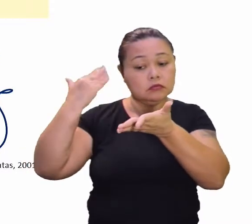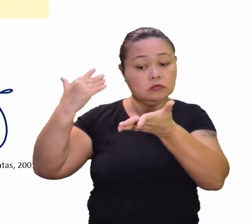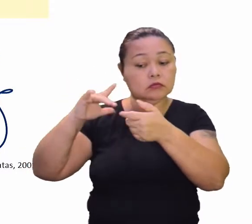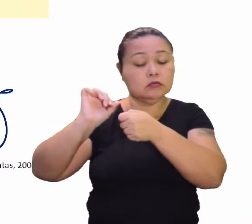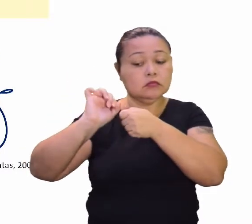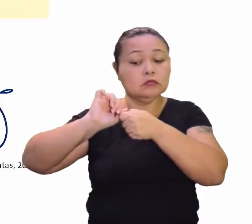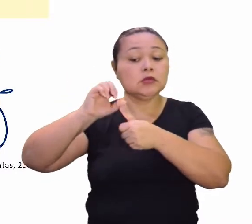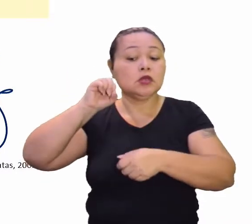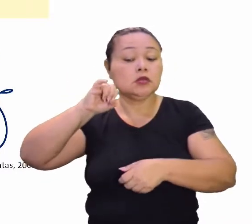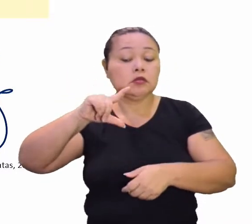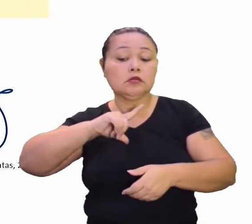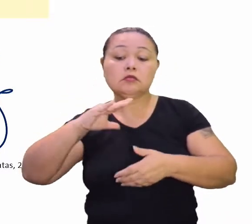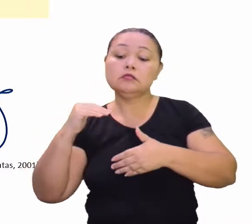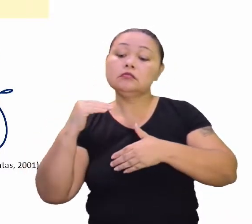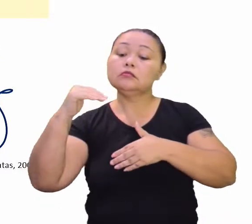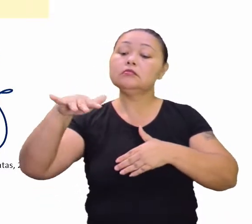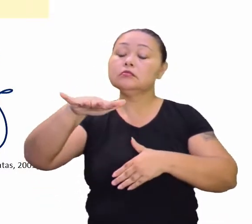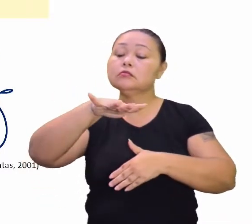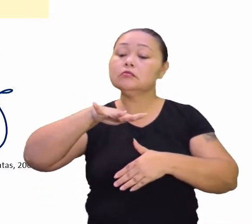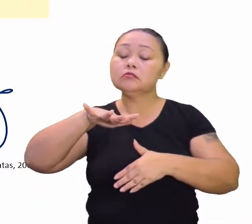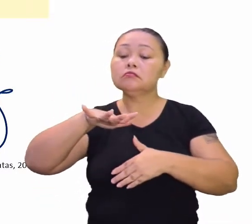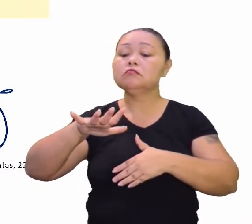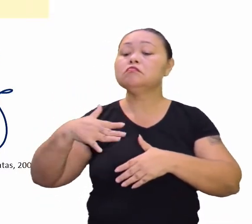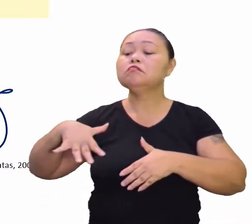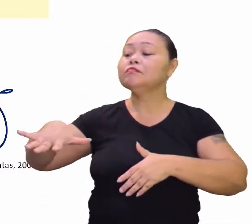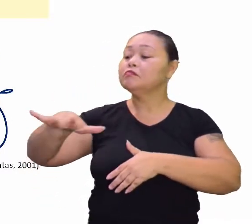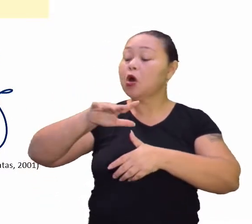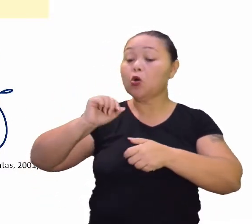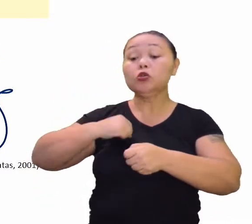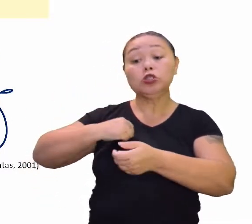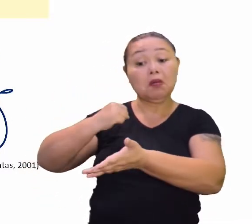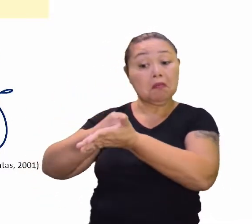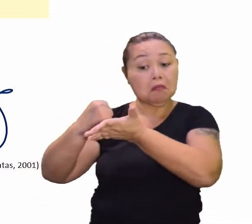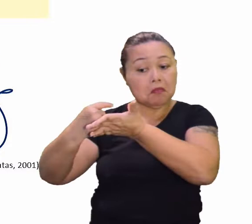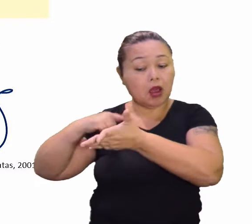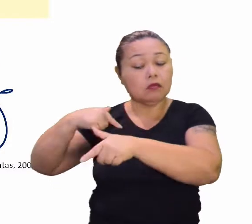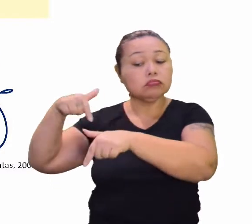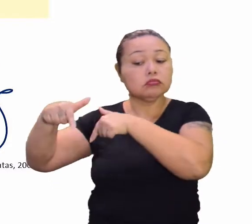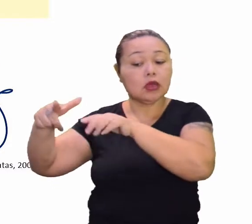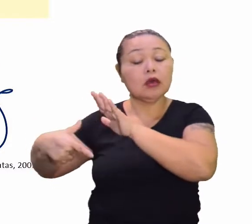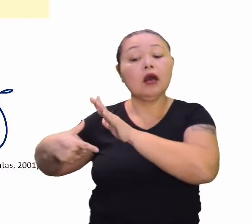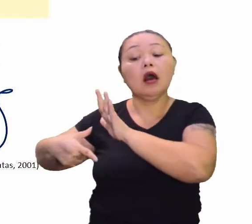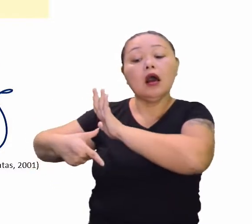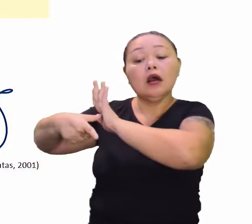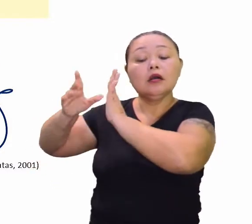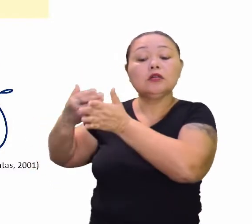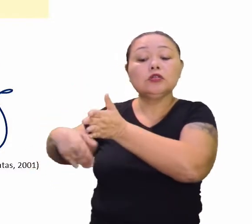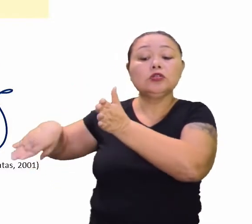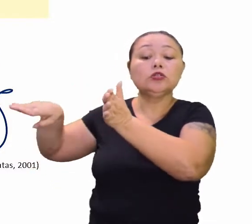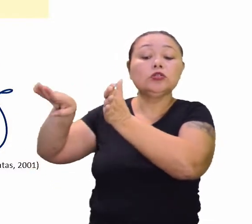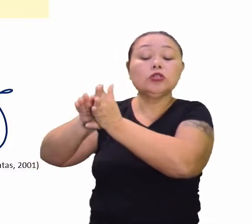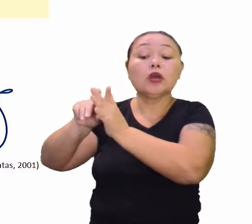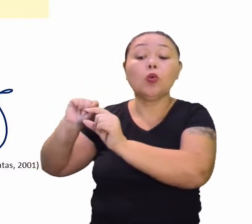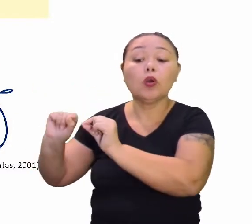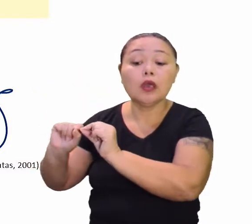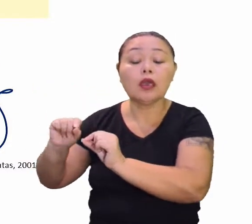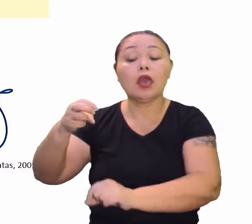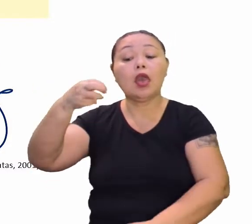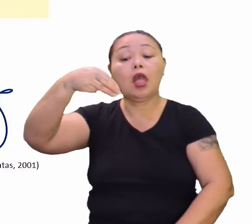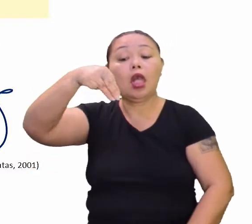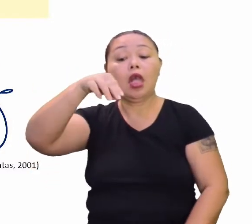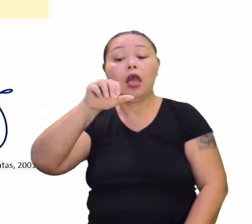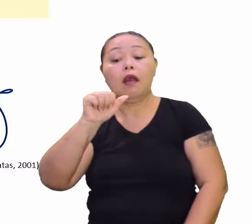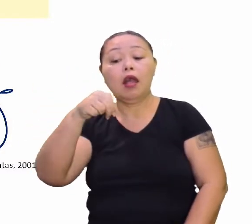anterior. Então, se ele tinha a supremacia, quer dizer que era o setor que mais empregava pessoas. Isso. Antes dessa chegada Ele da era o mecanização. principal. Muito